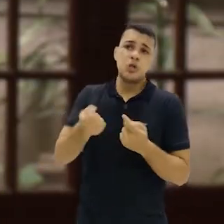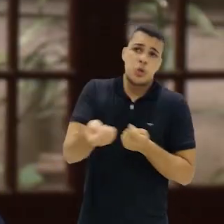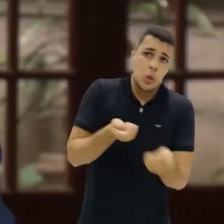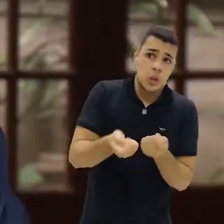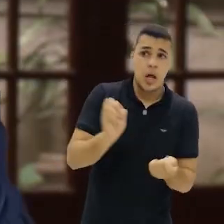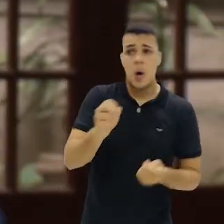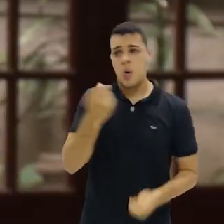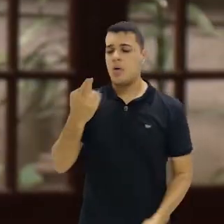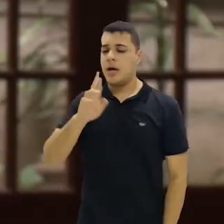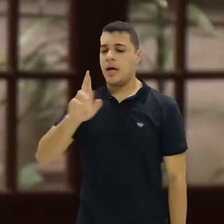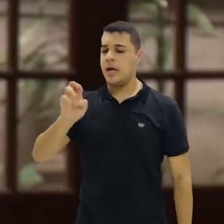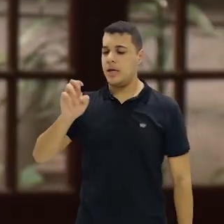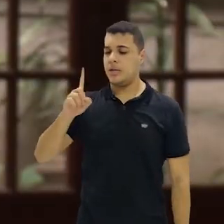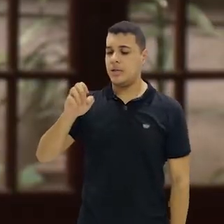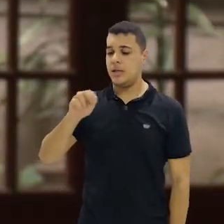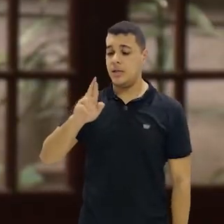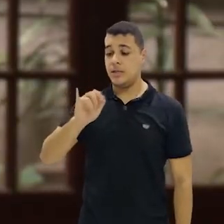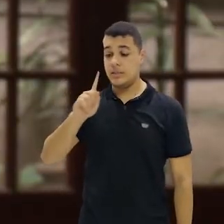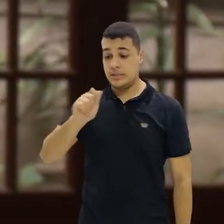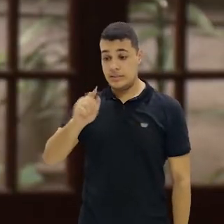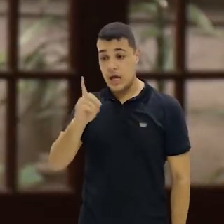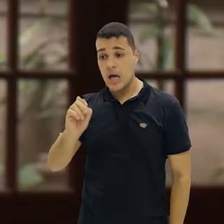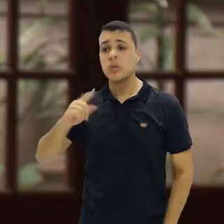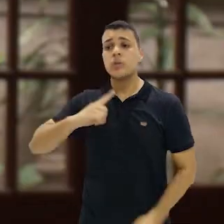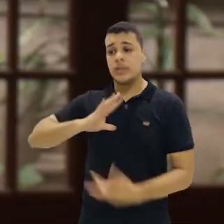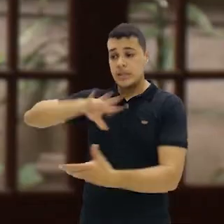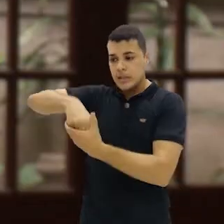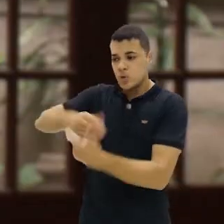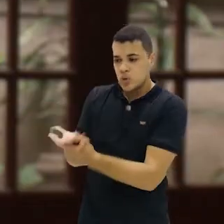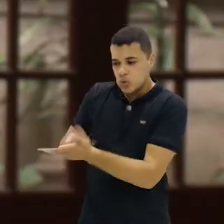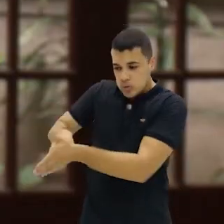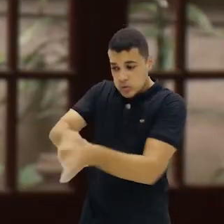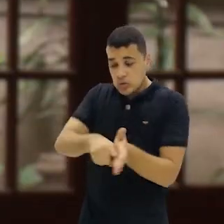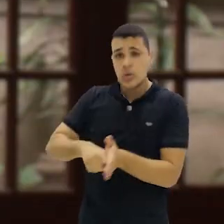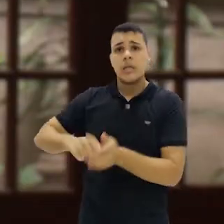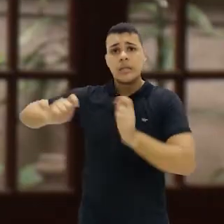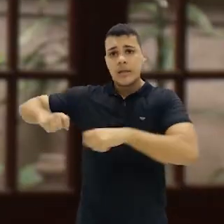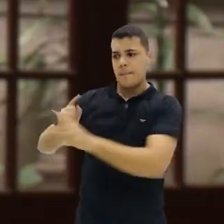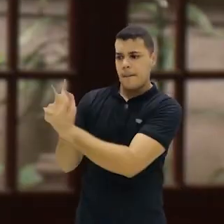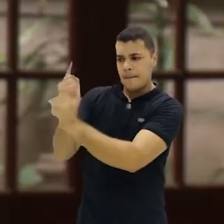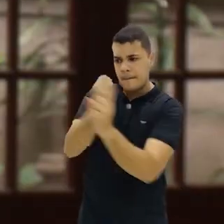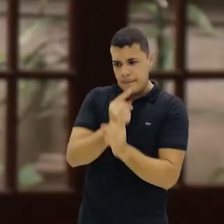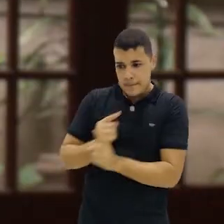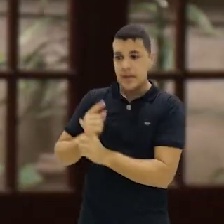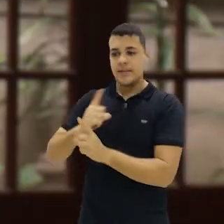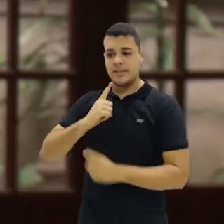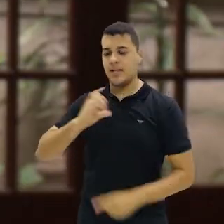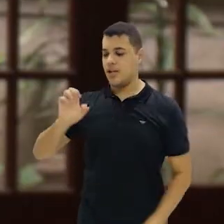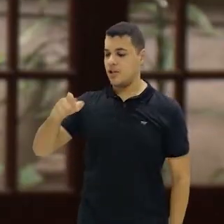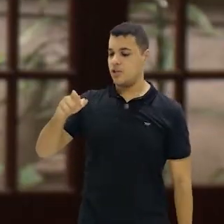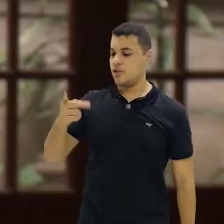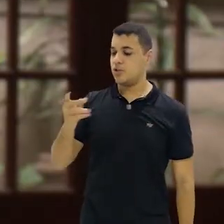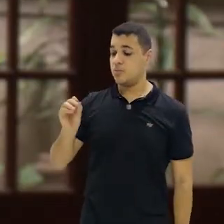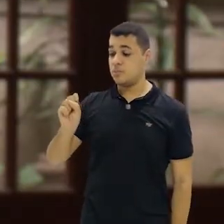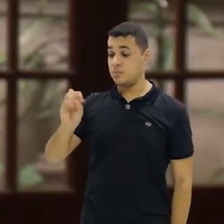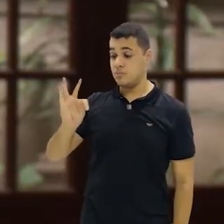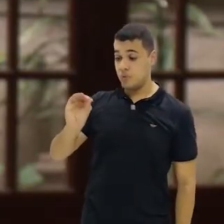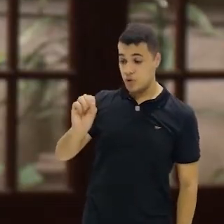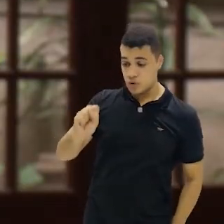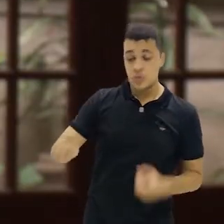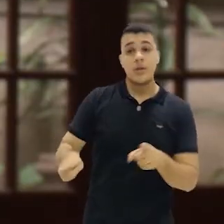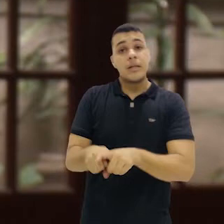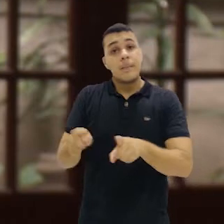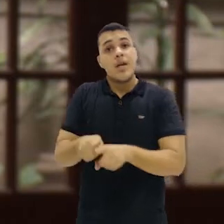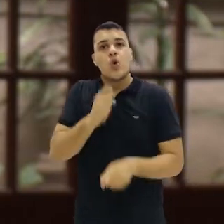coortes nós denominamos expostos e não expostos, costuma adquirir um novo nome. Aqui eles passam a ser denominados de grupo